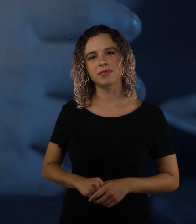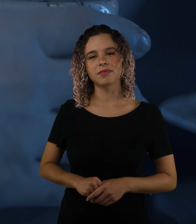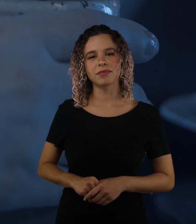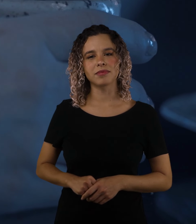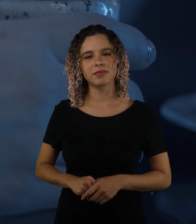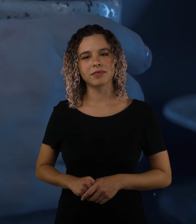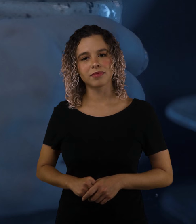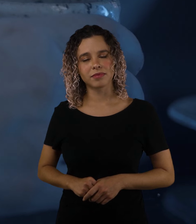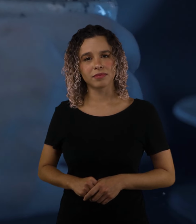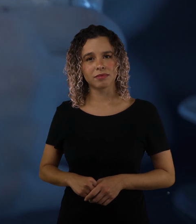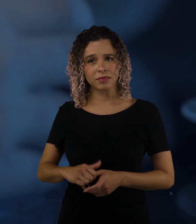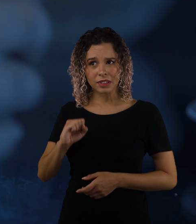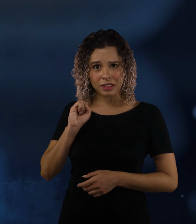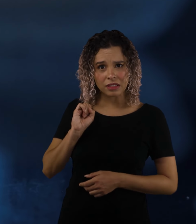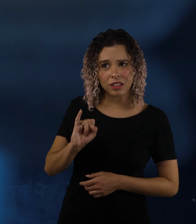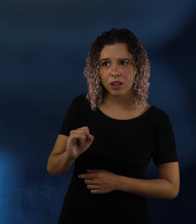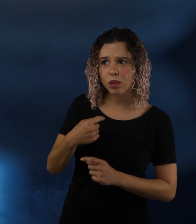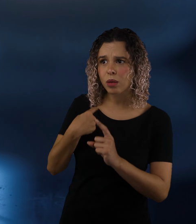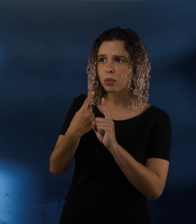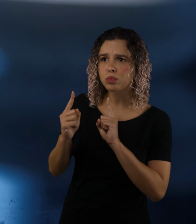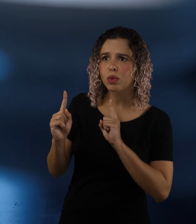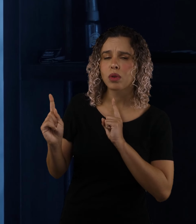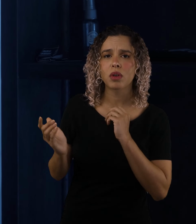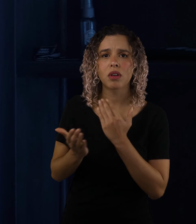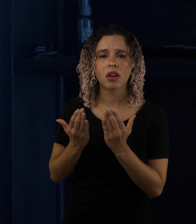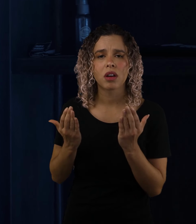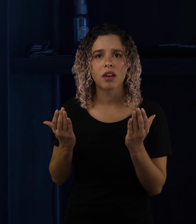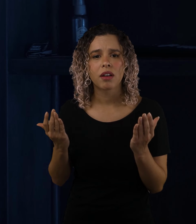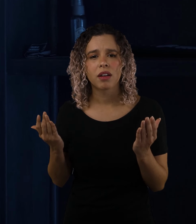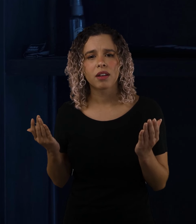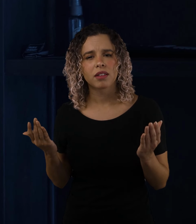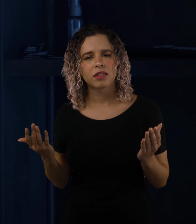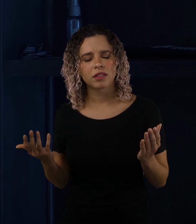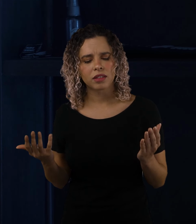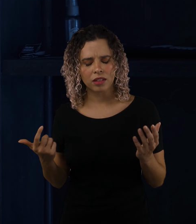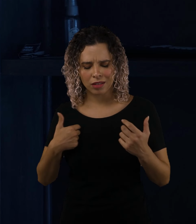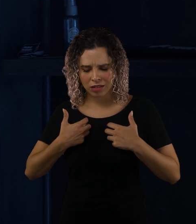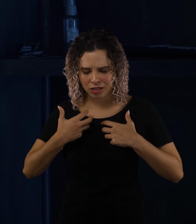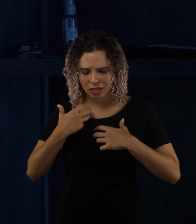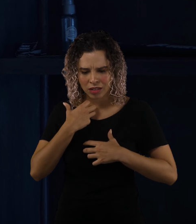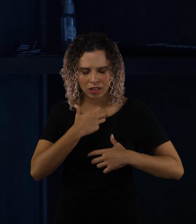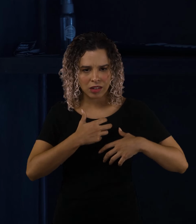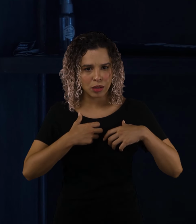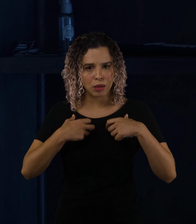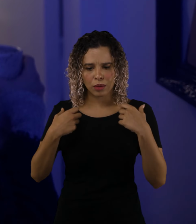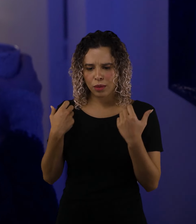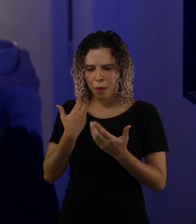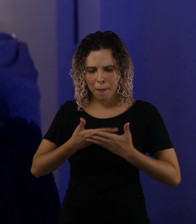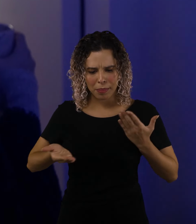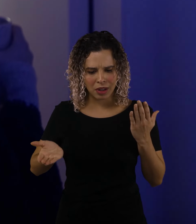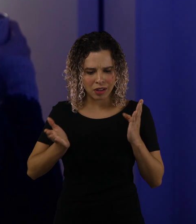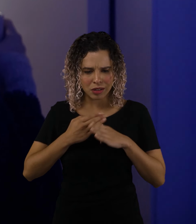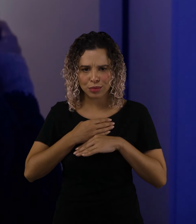mesma. If I ever were to lose you, saio da cozinha. I'd surely lose